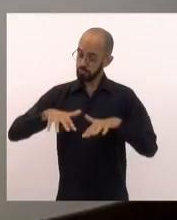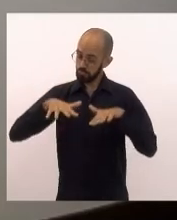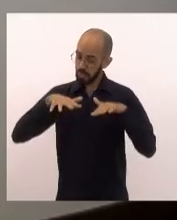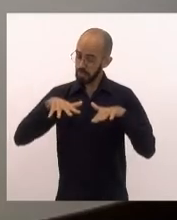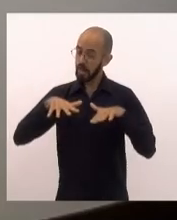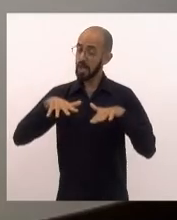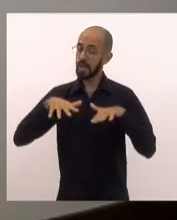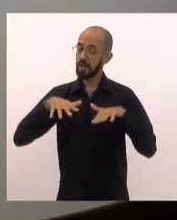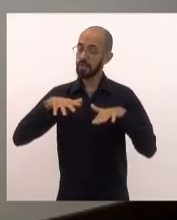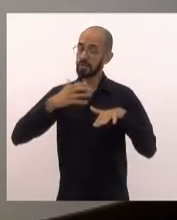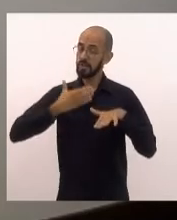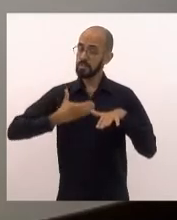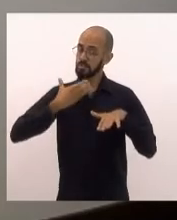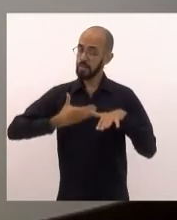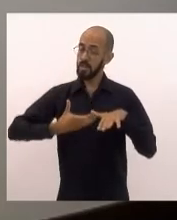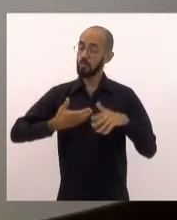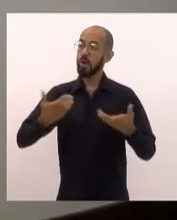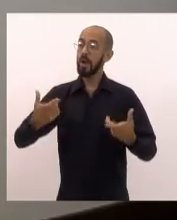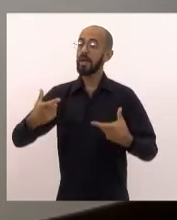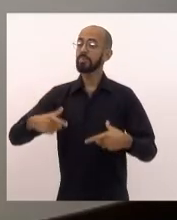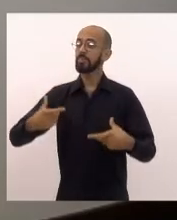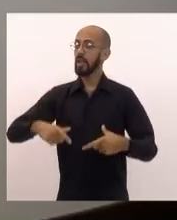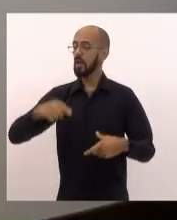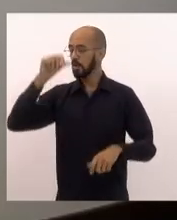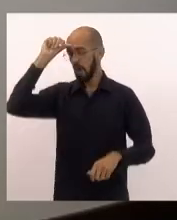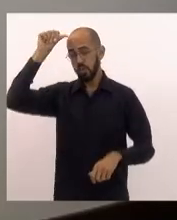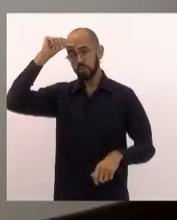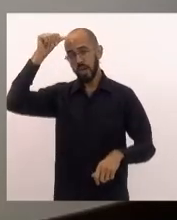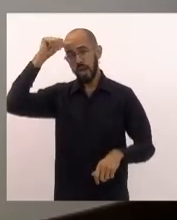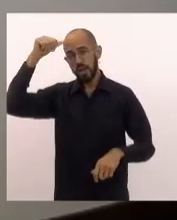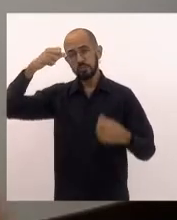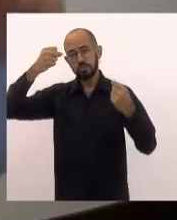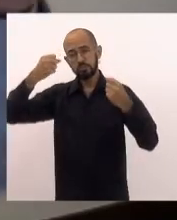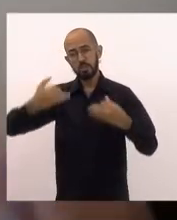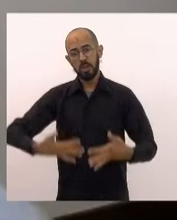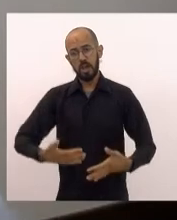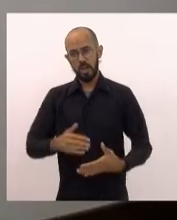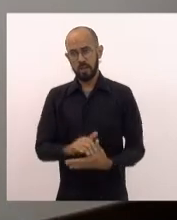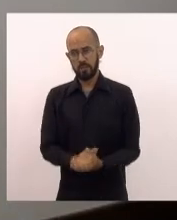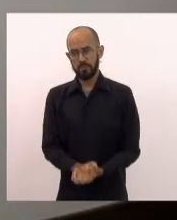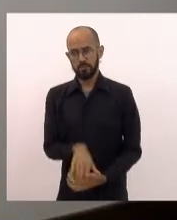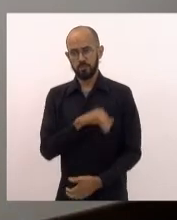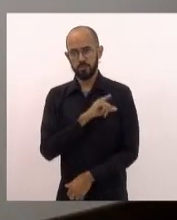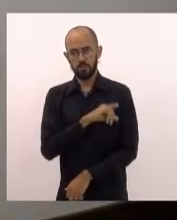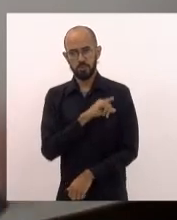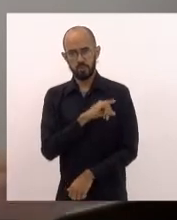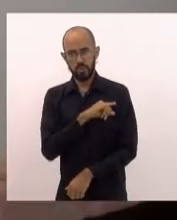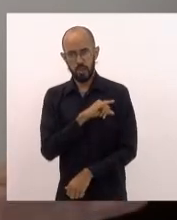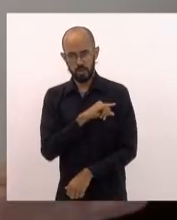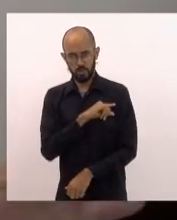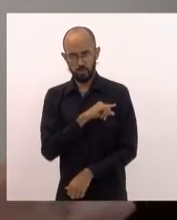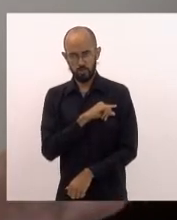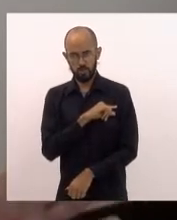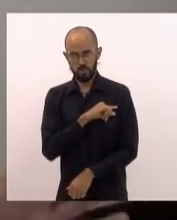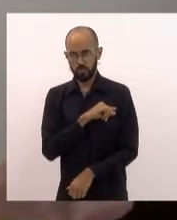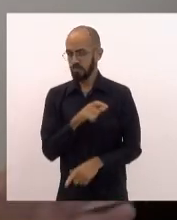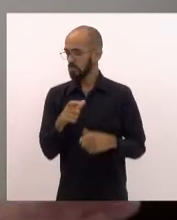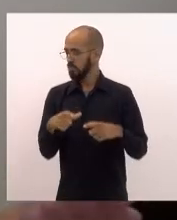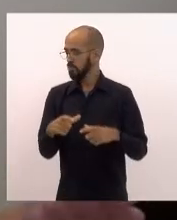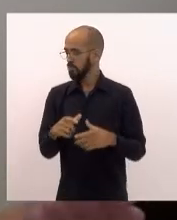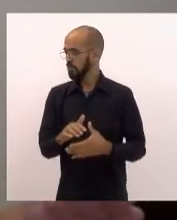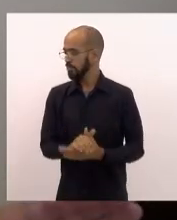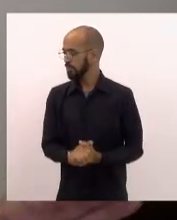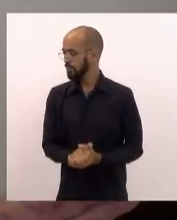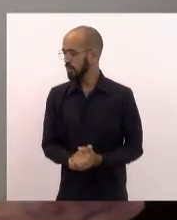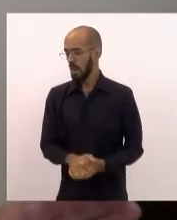dezembro, cadê a voz do governador do Estado para defender o Rio de Janeiro, para criticar esse modelo de concessão? Pois bem, Brasília teve